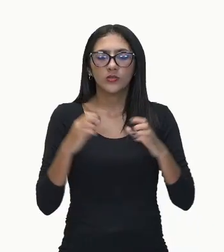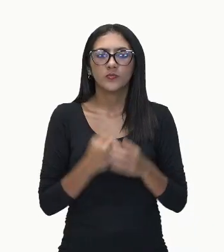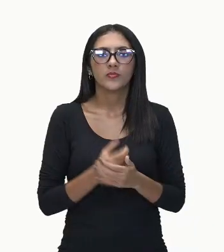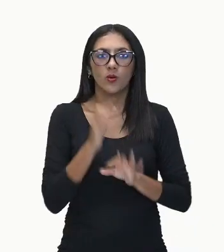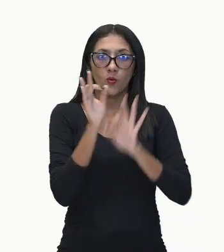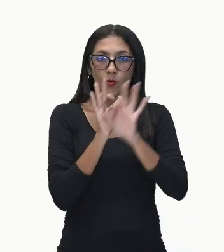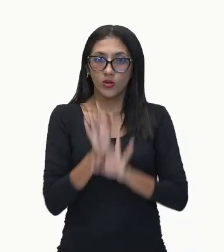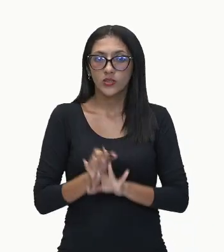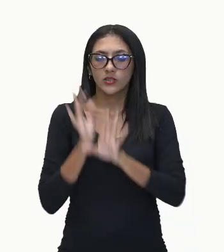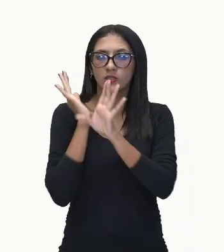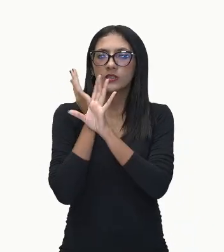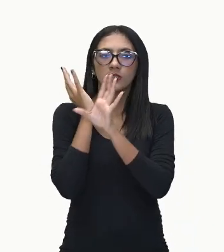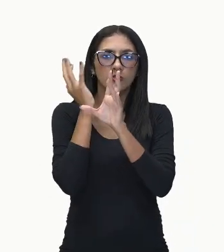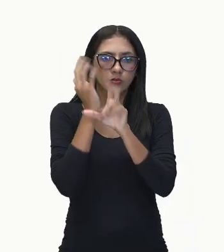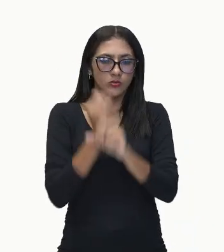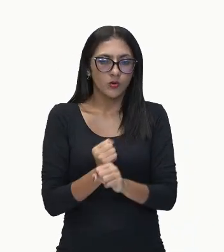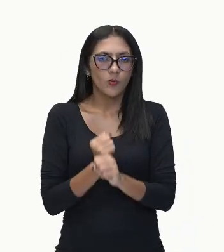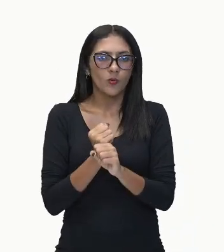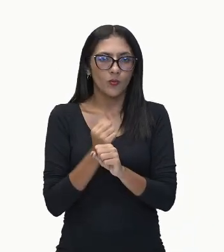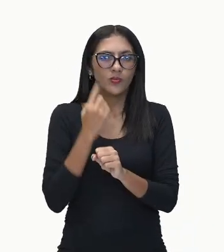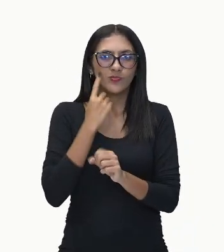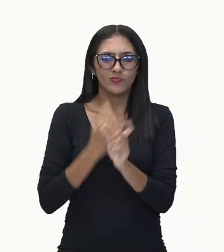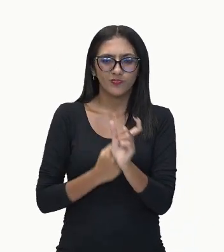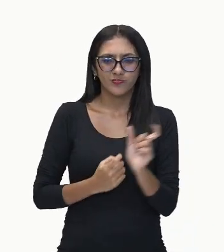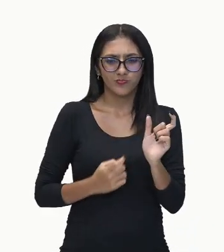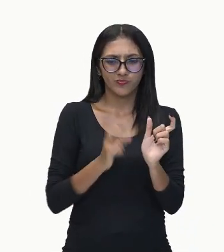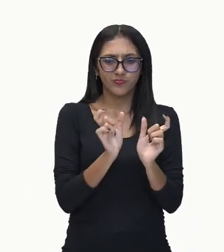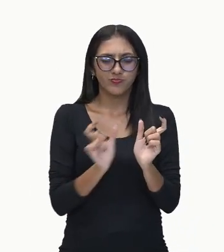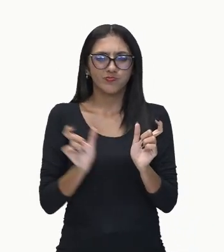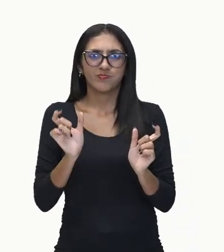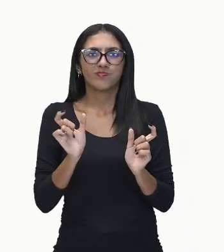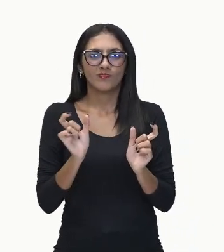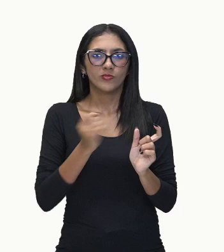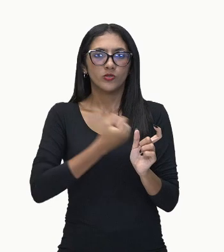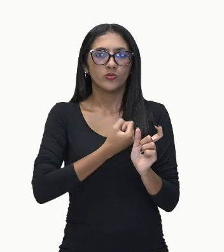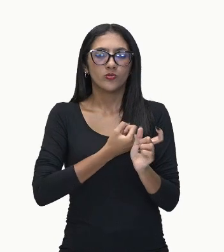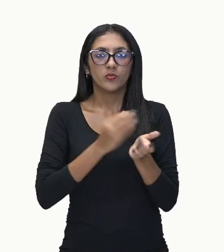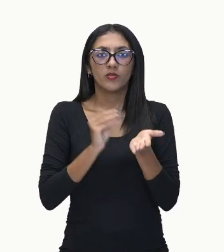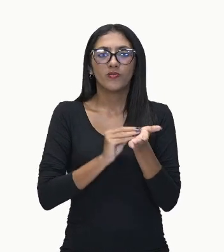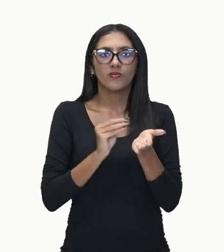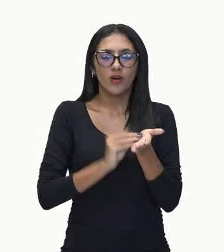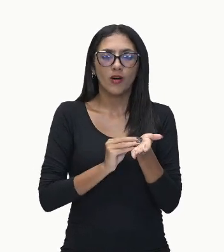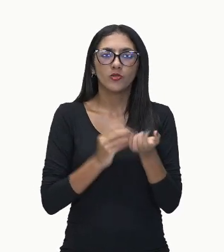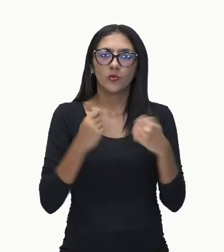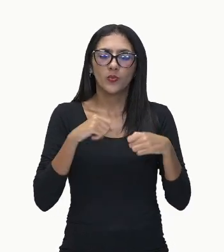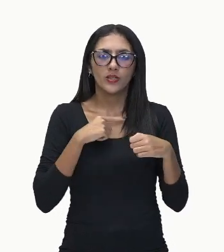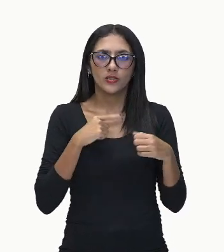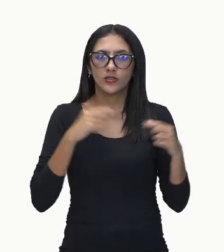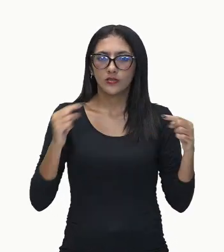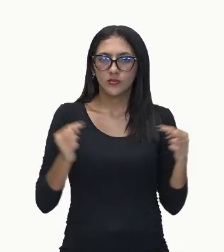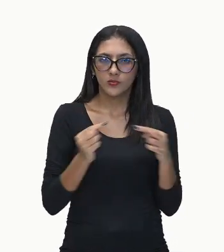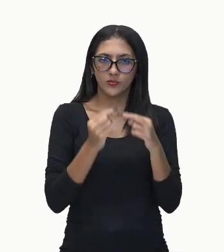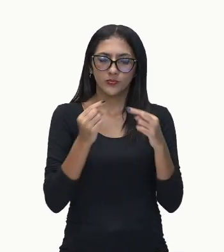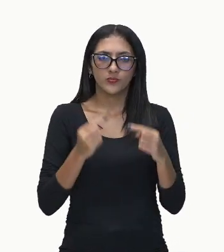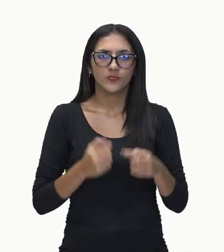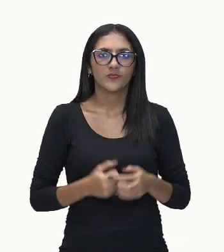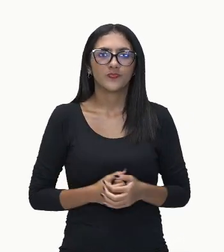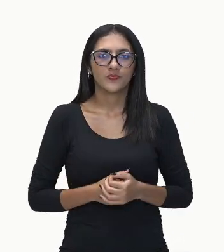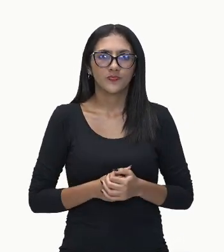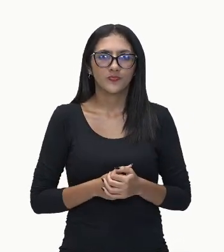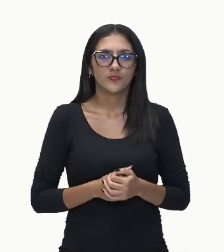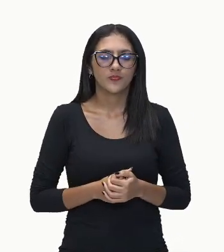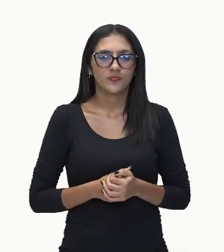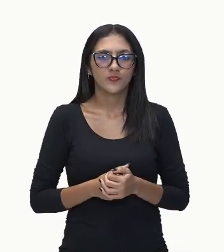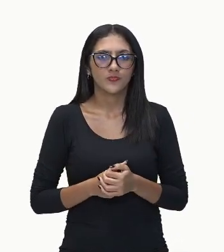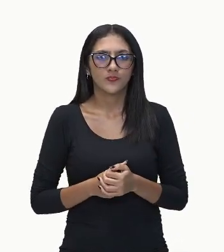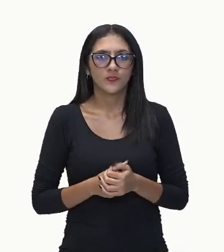lacuna para complete as lacunas para que a equação seja satisfeita Ele tá dizendo o seguinte ó que essa sentença aqui